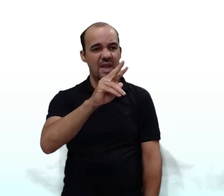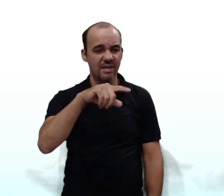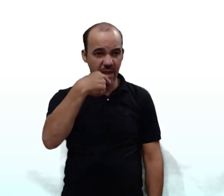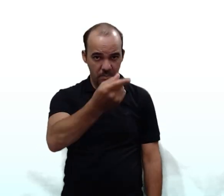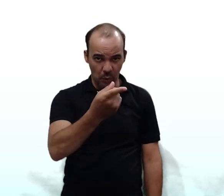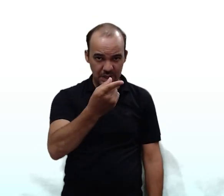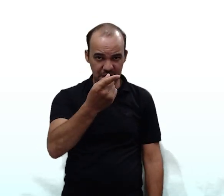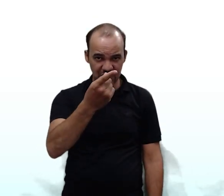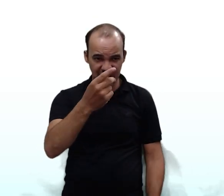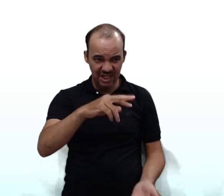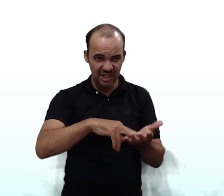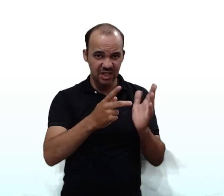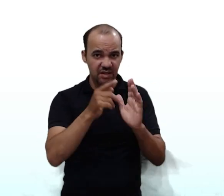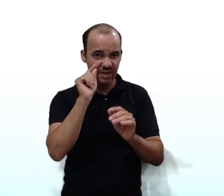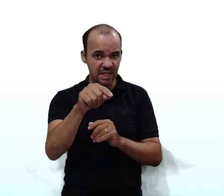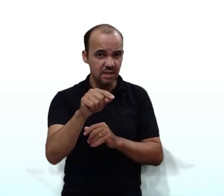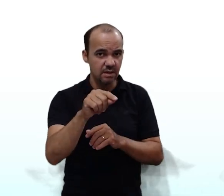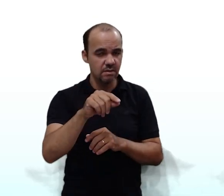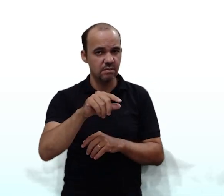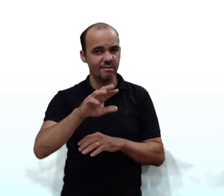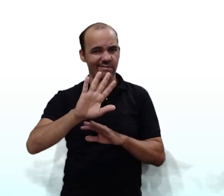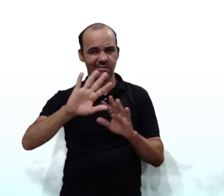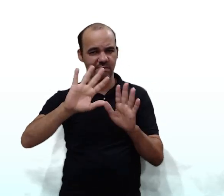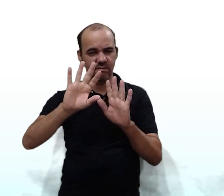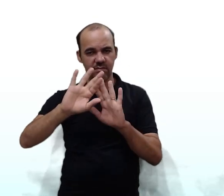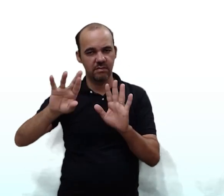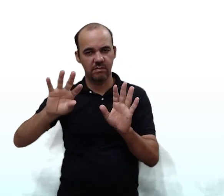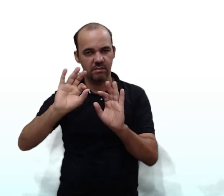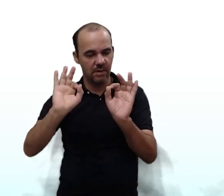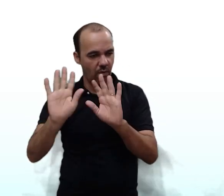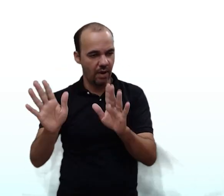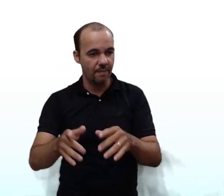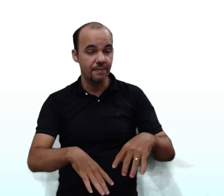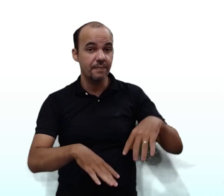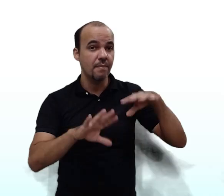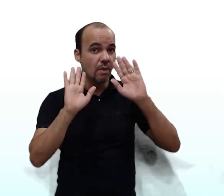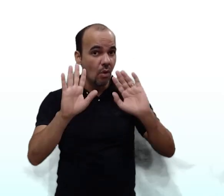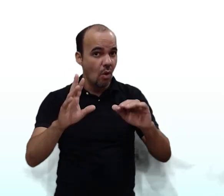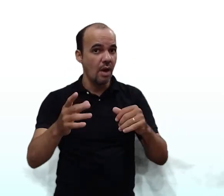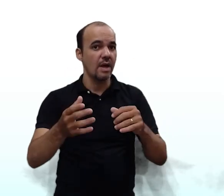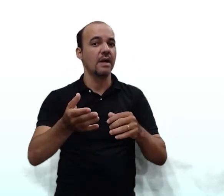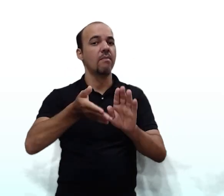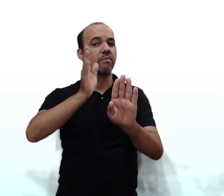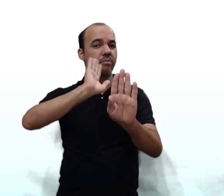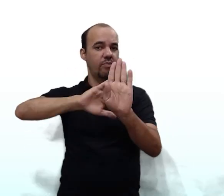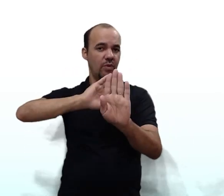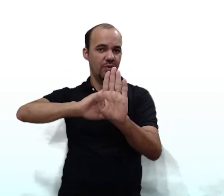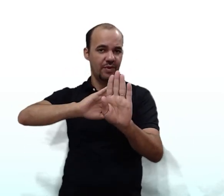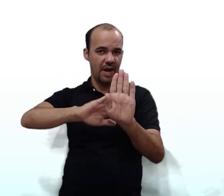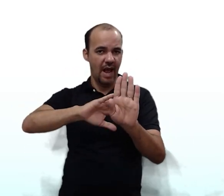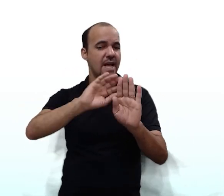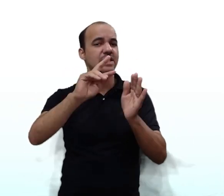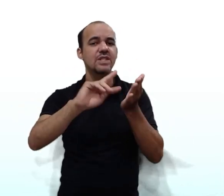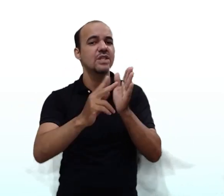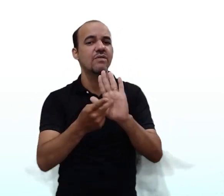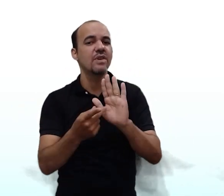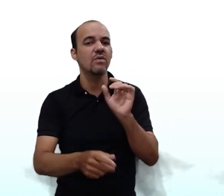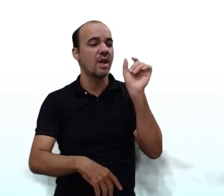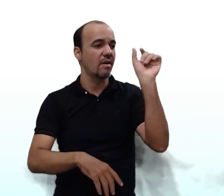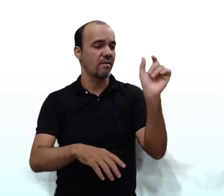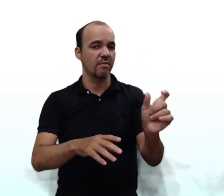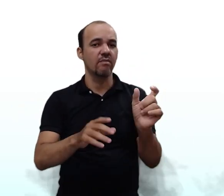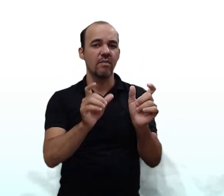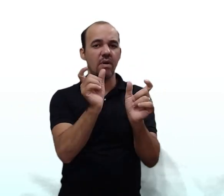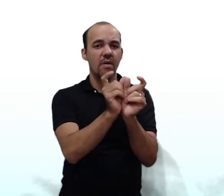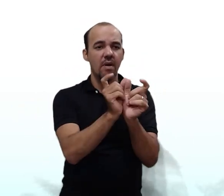look after significa olhar depois? Nada disso. Tem uma ideia por trás aí. E look after